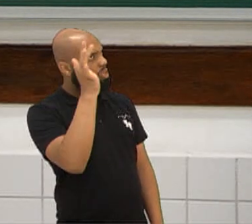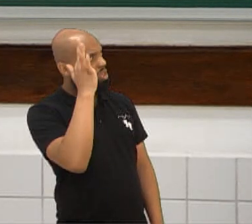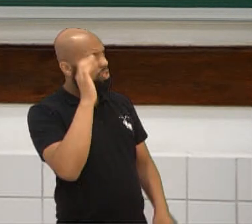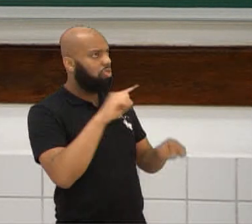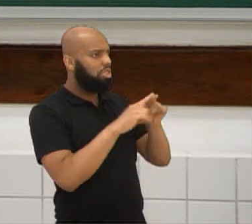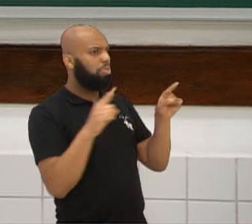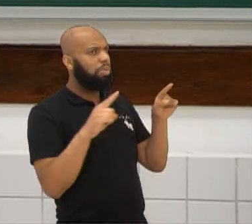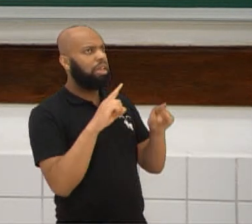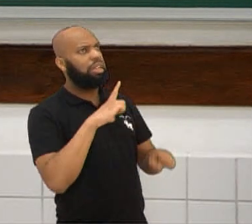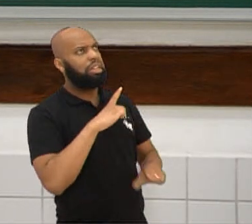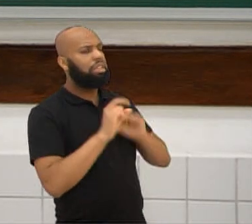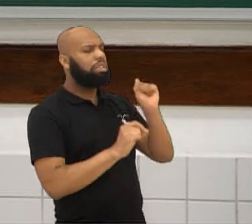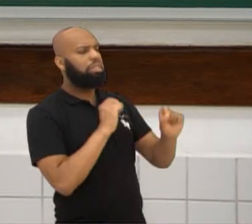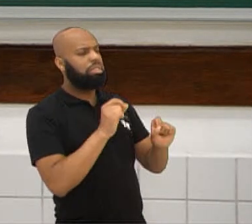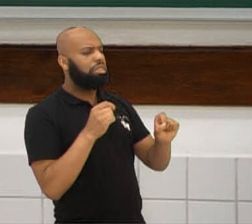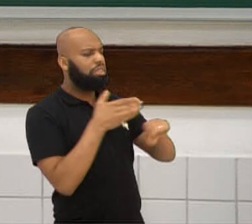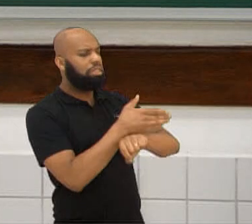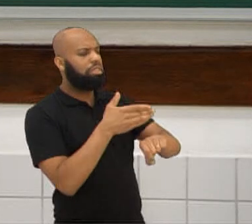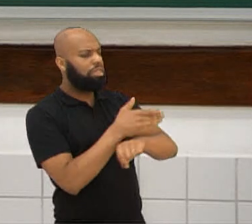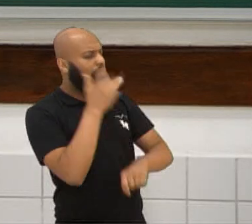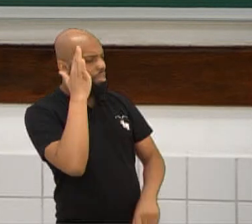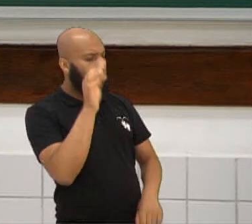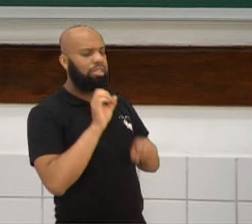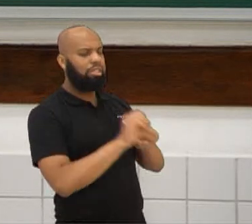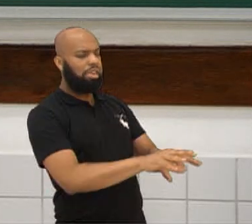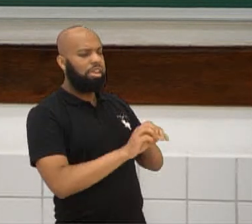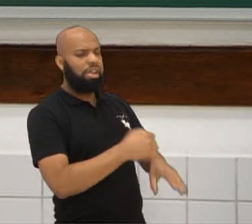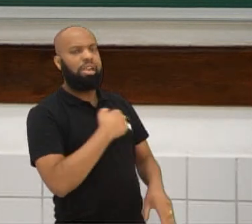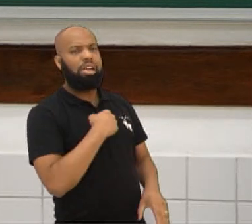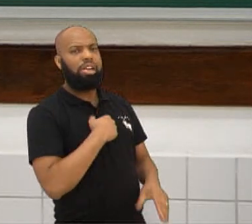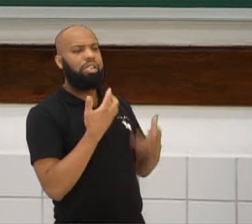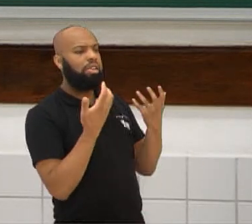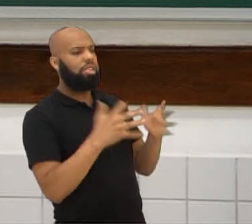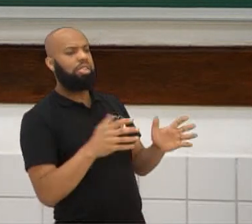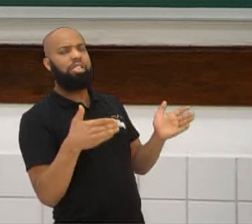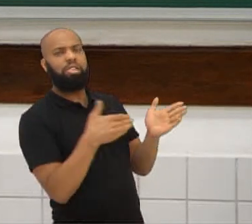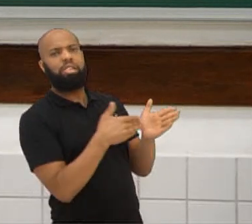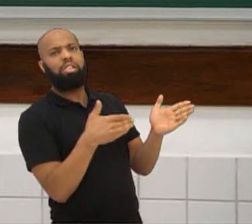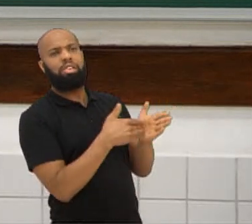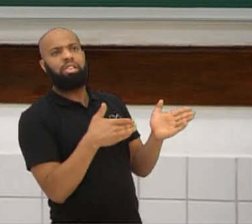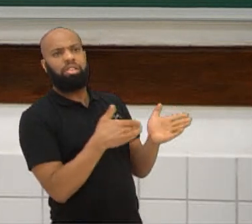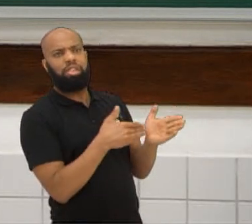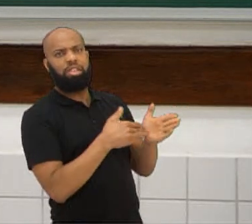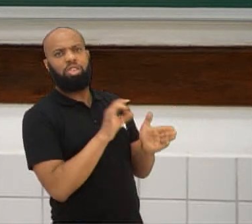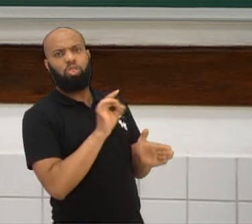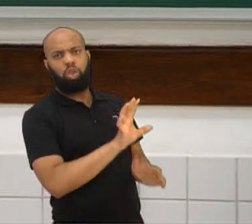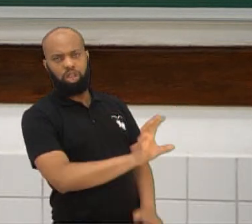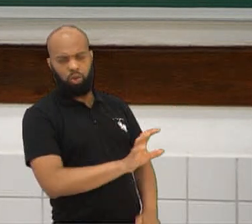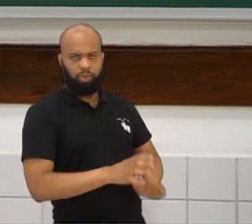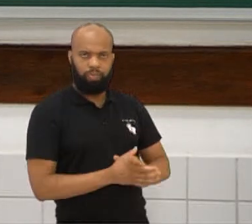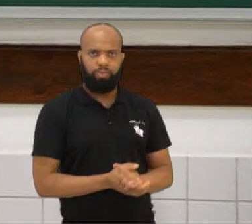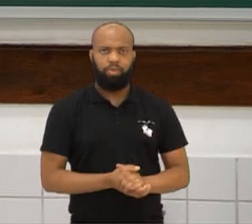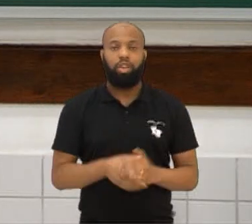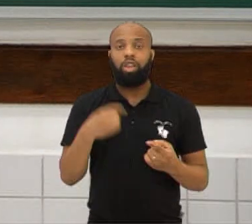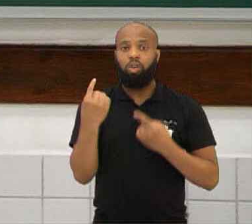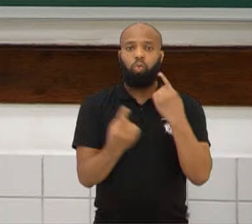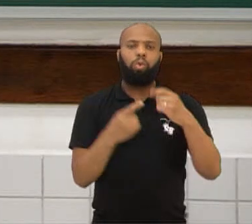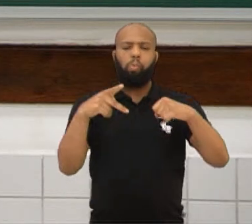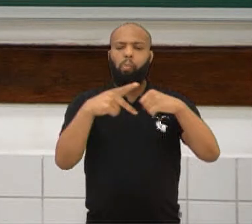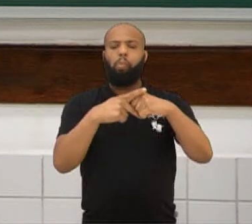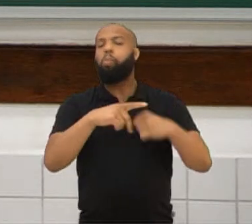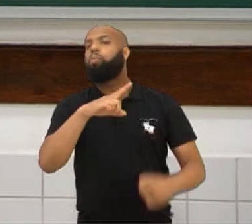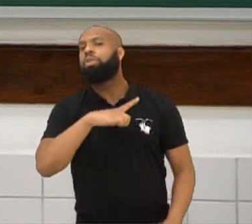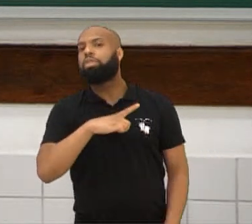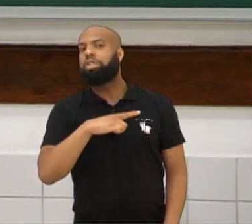mas a única opção que via nessa área era dar aula, e eu não queria ficar limitado apenas a isso. Quais são os pronomes que eu